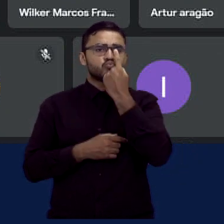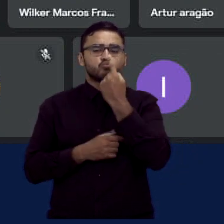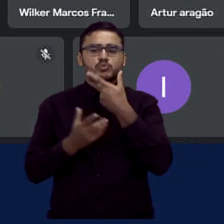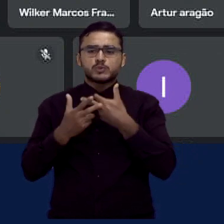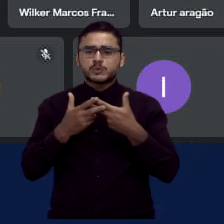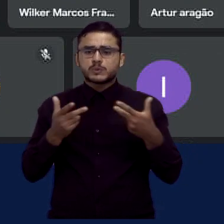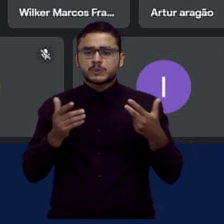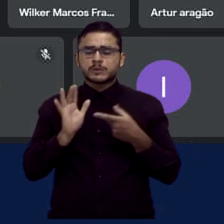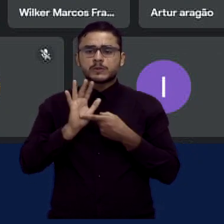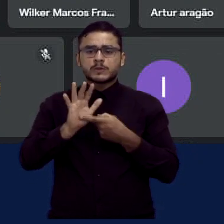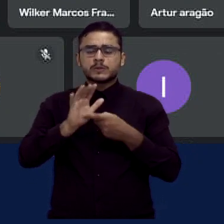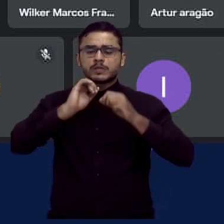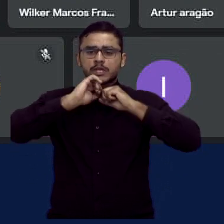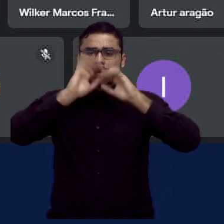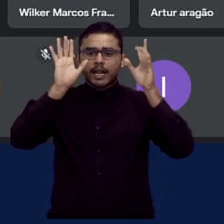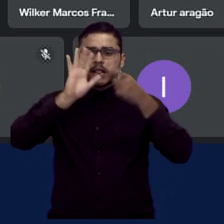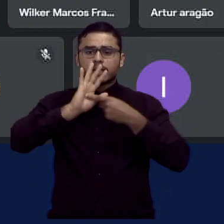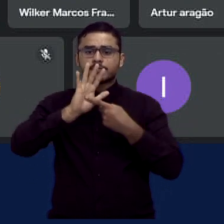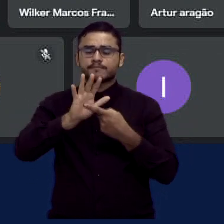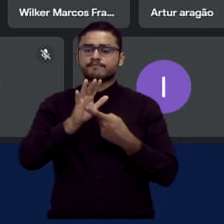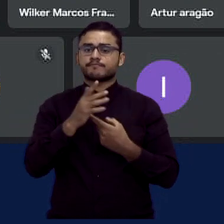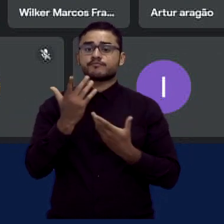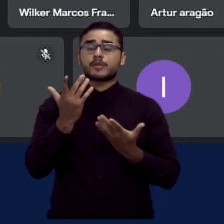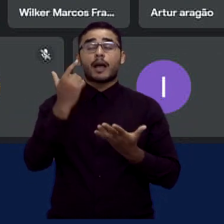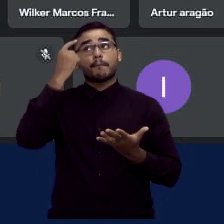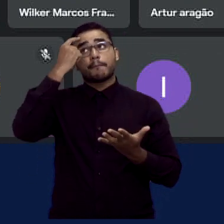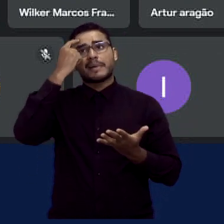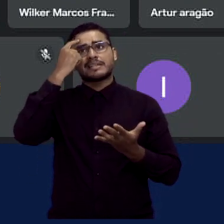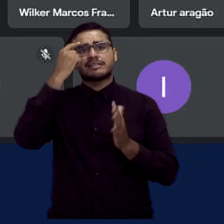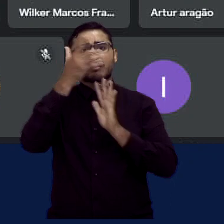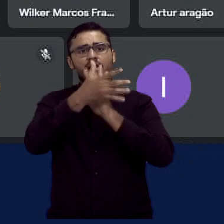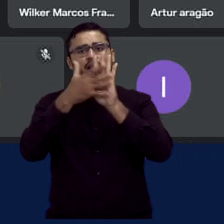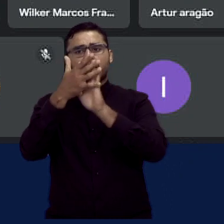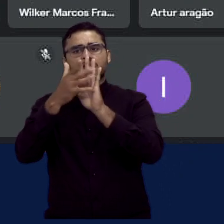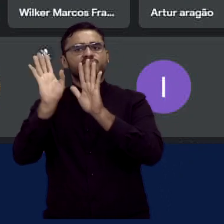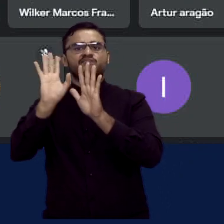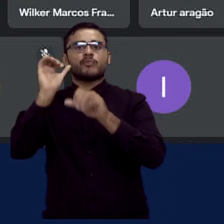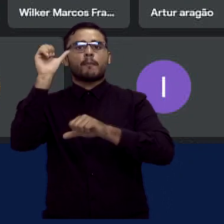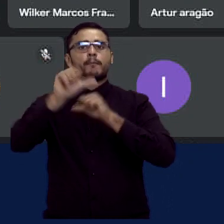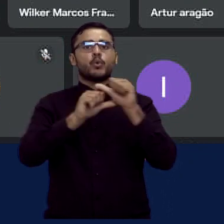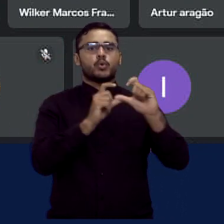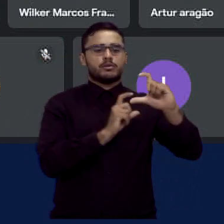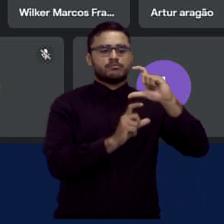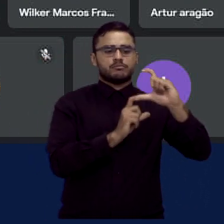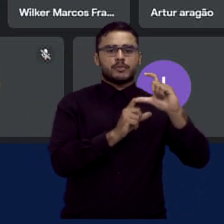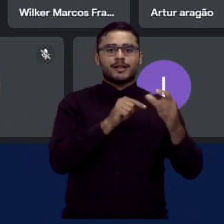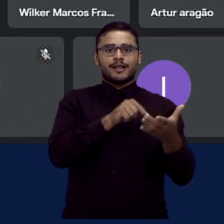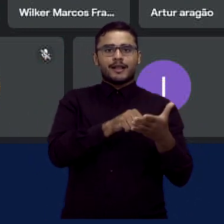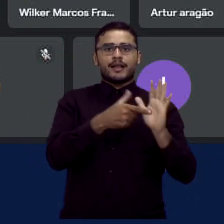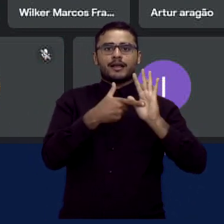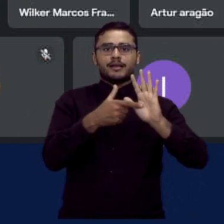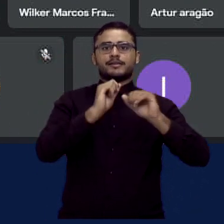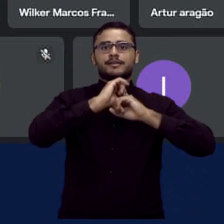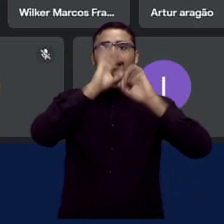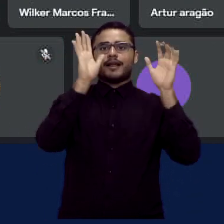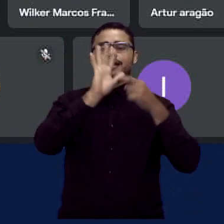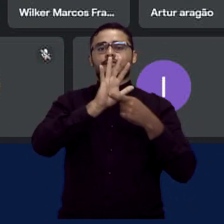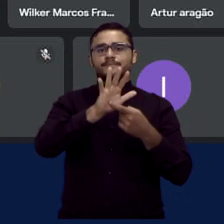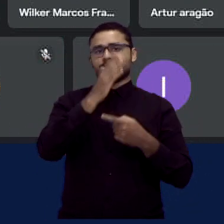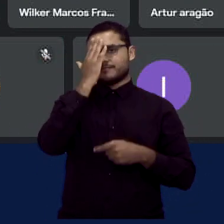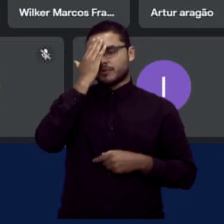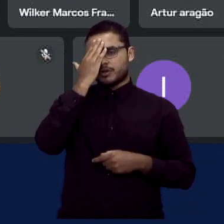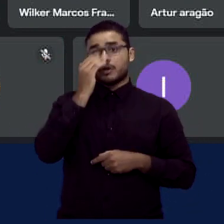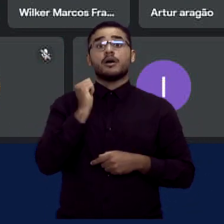queria explicar. Então, foi o que ele fez? Ele fez uma história em quadrinhos. Então, por que ele escolheu a história em quadrinhos? Porque